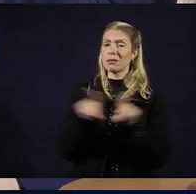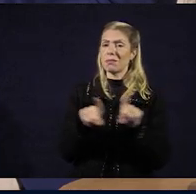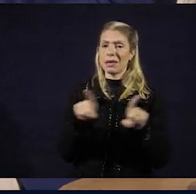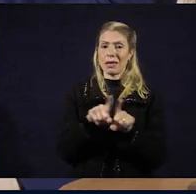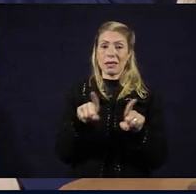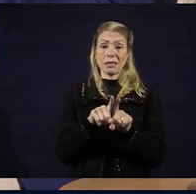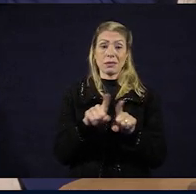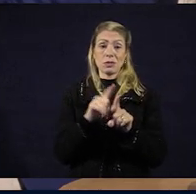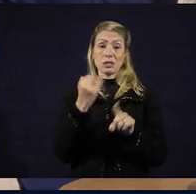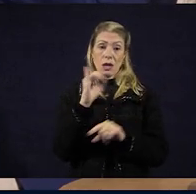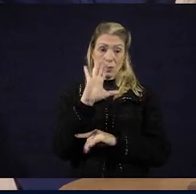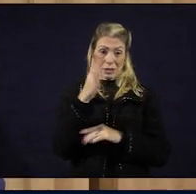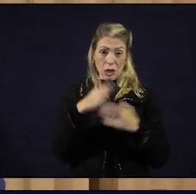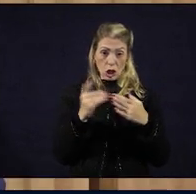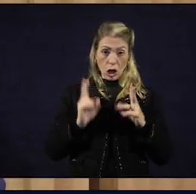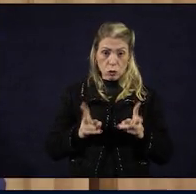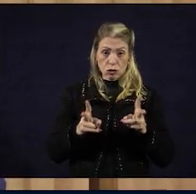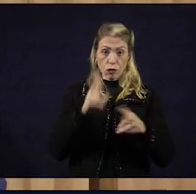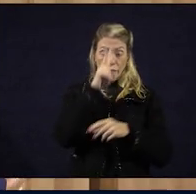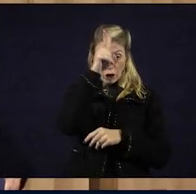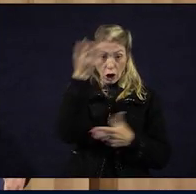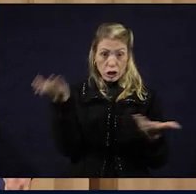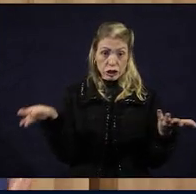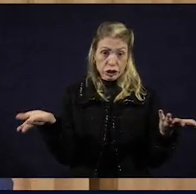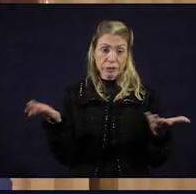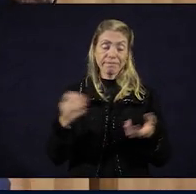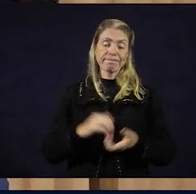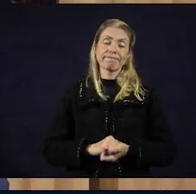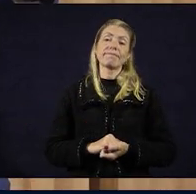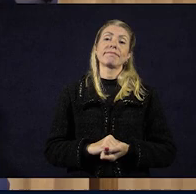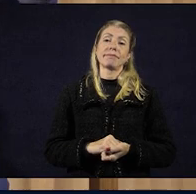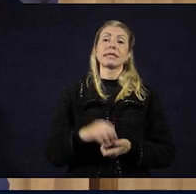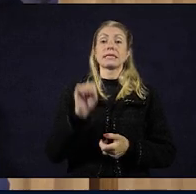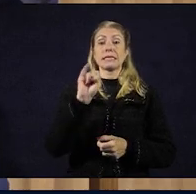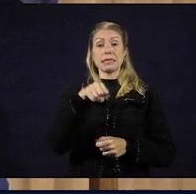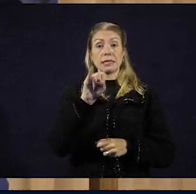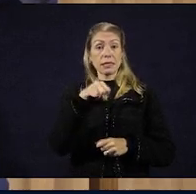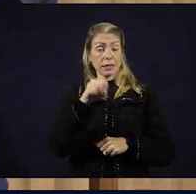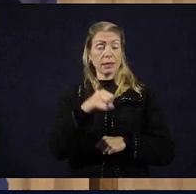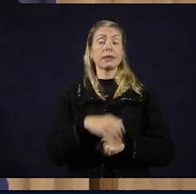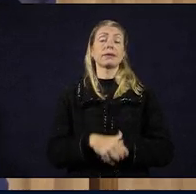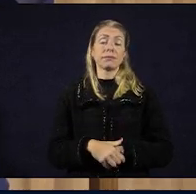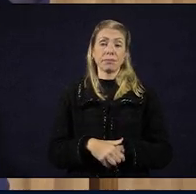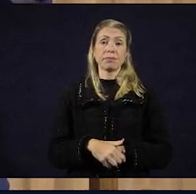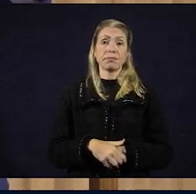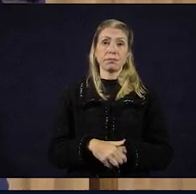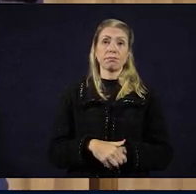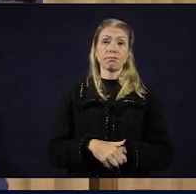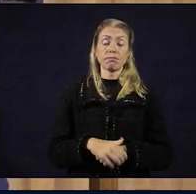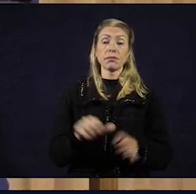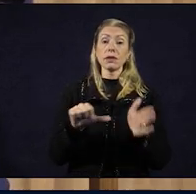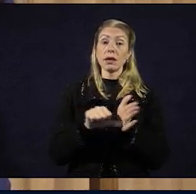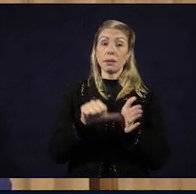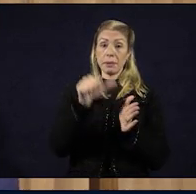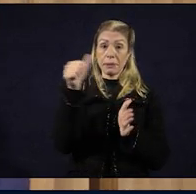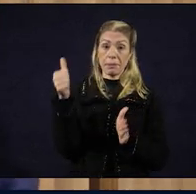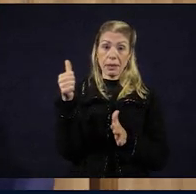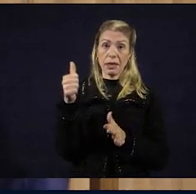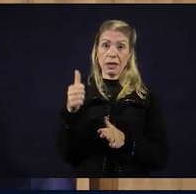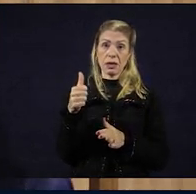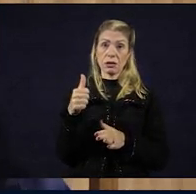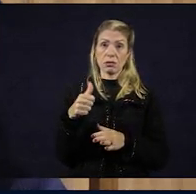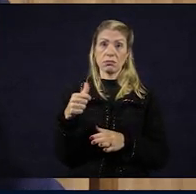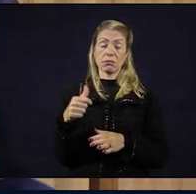dólar forte sim é bom primeiro você